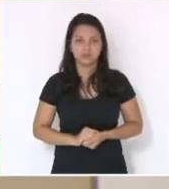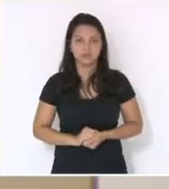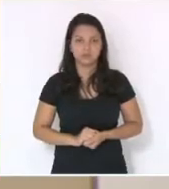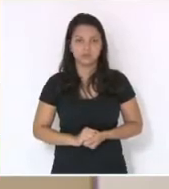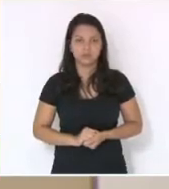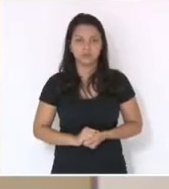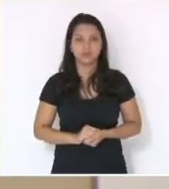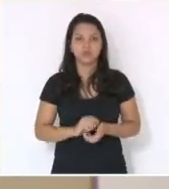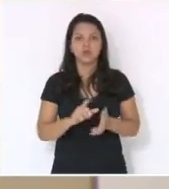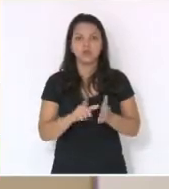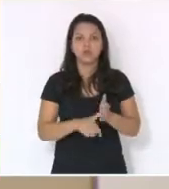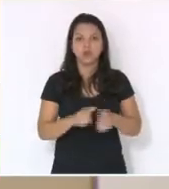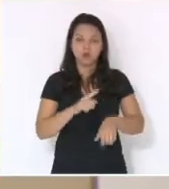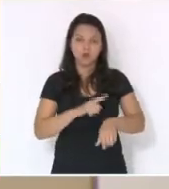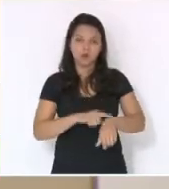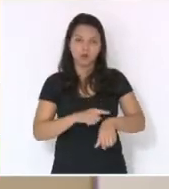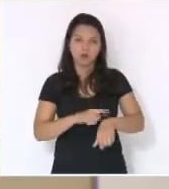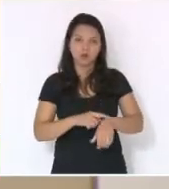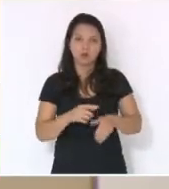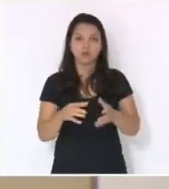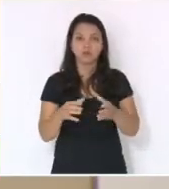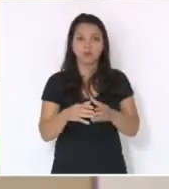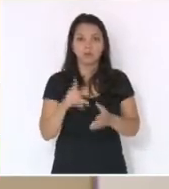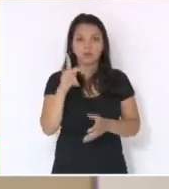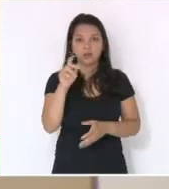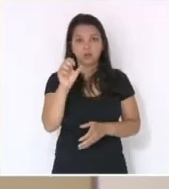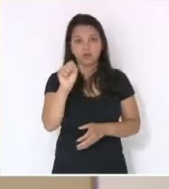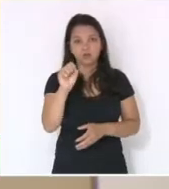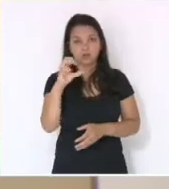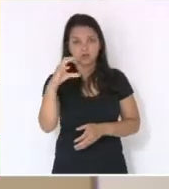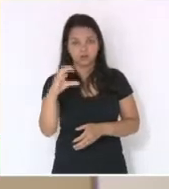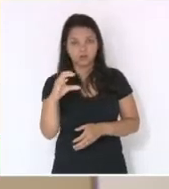O próximo horário pertence ao PSC.